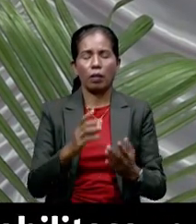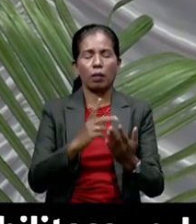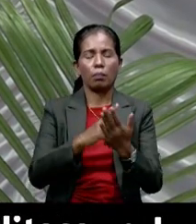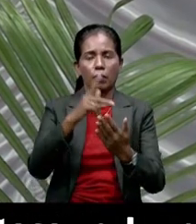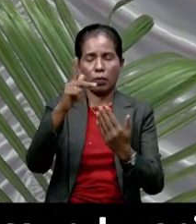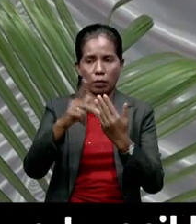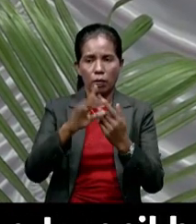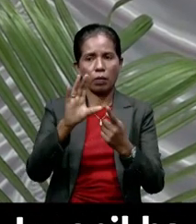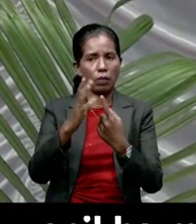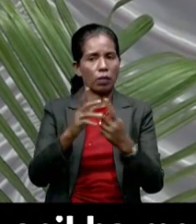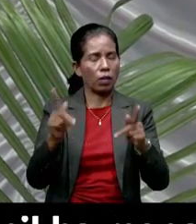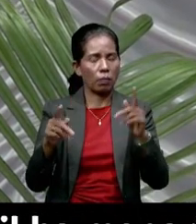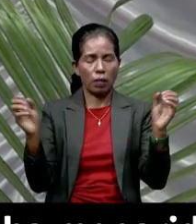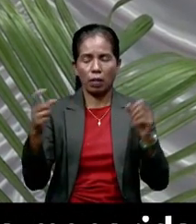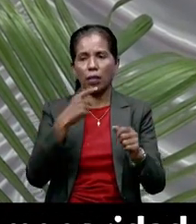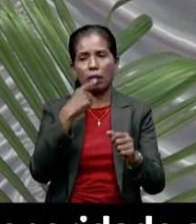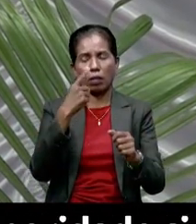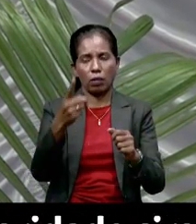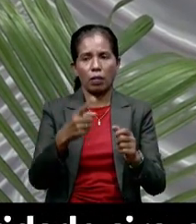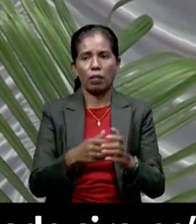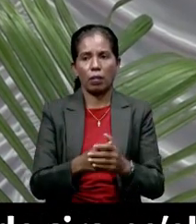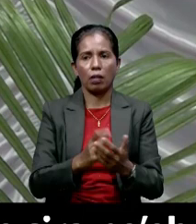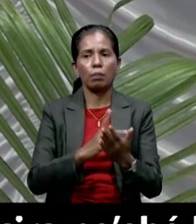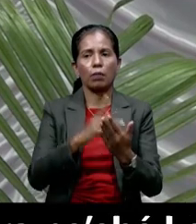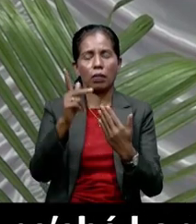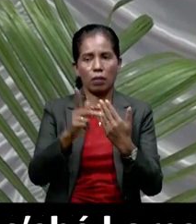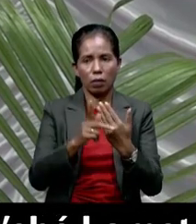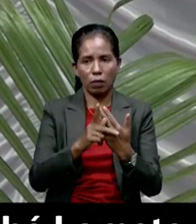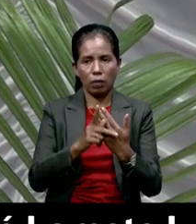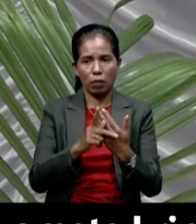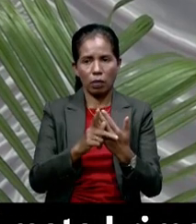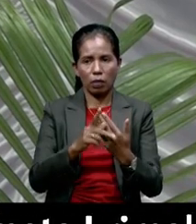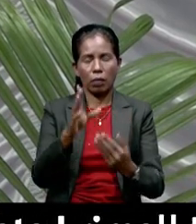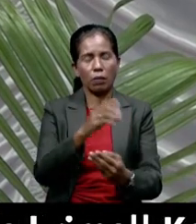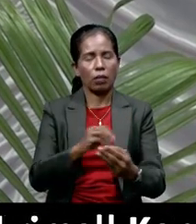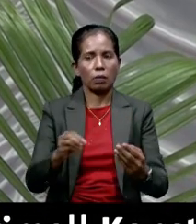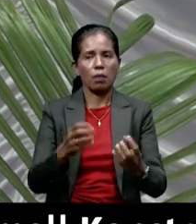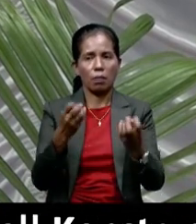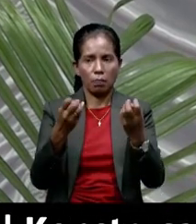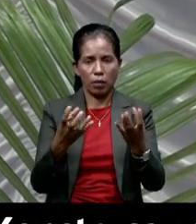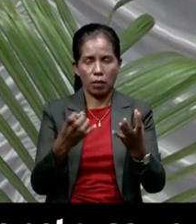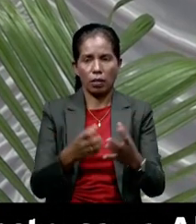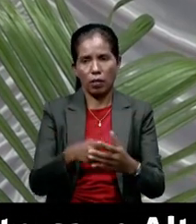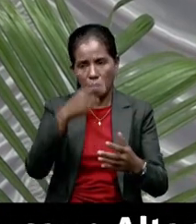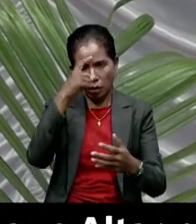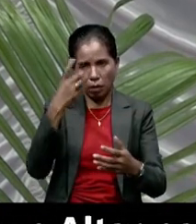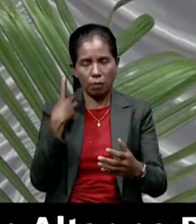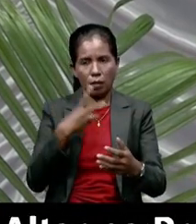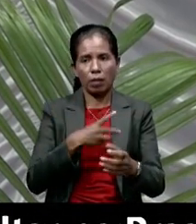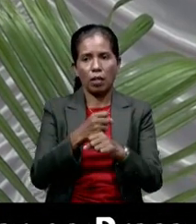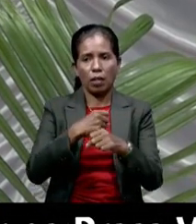nebe emala dun temi, programa ida quase invisível, tamba ita ba